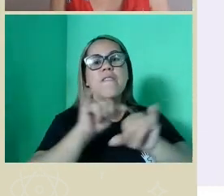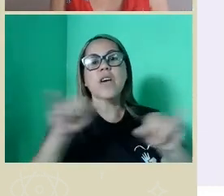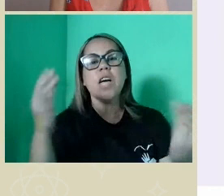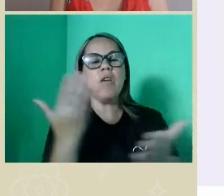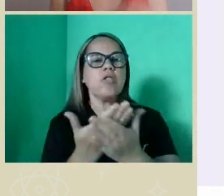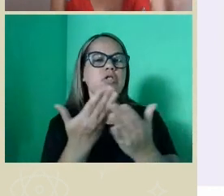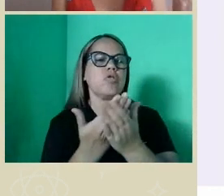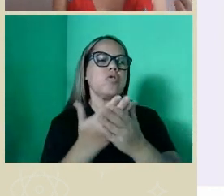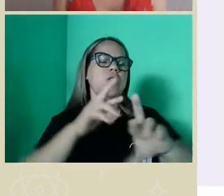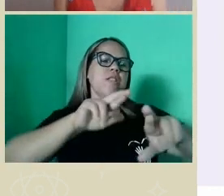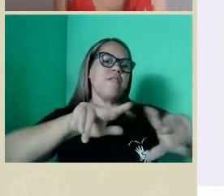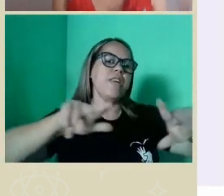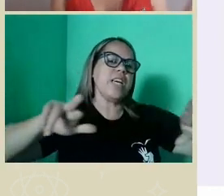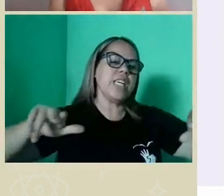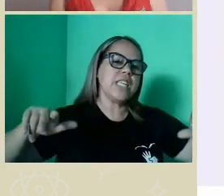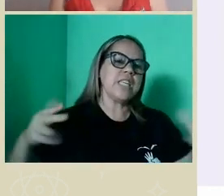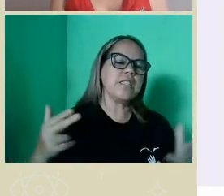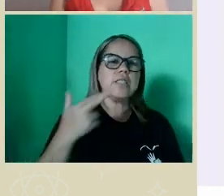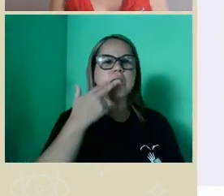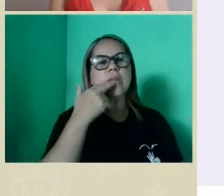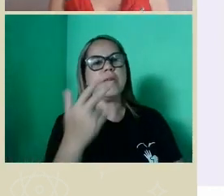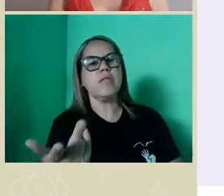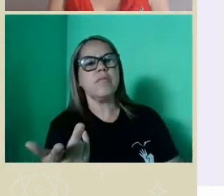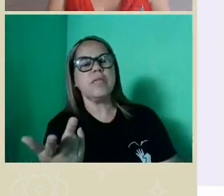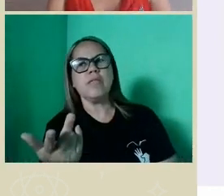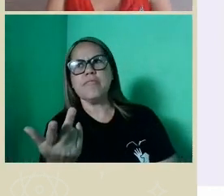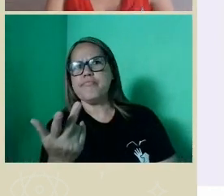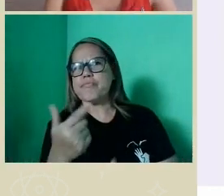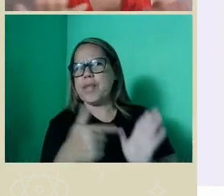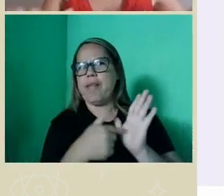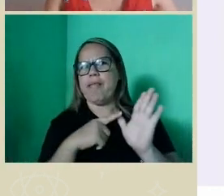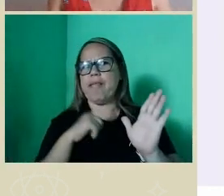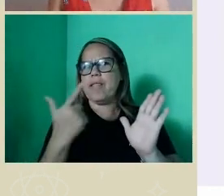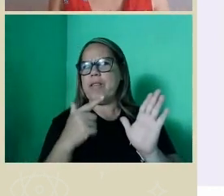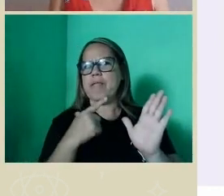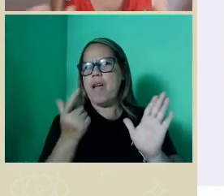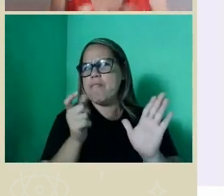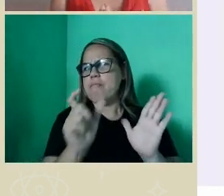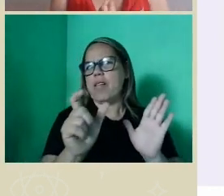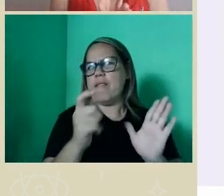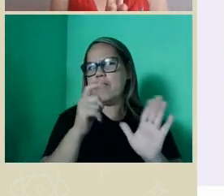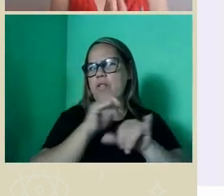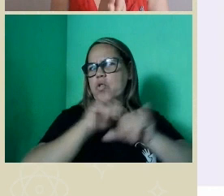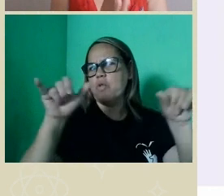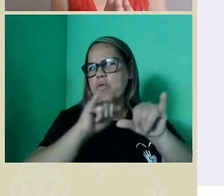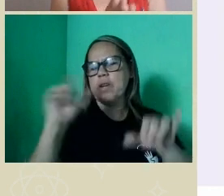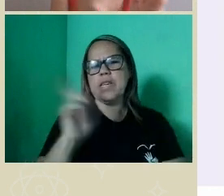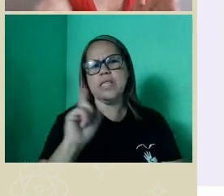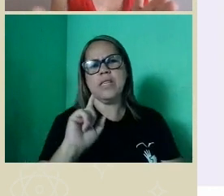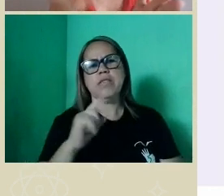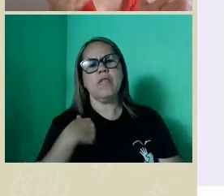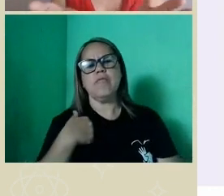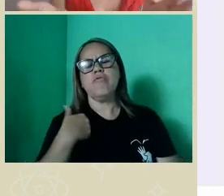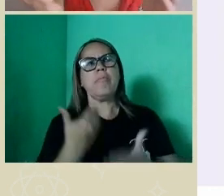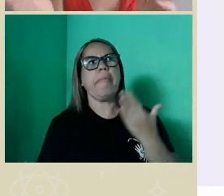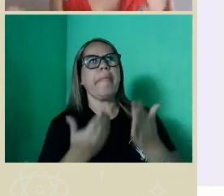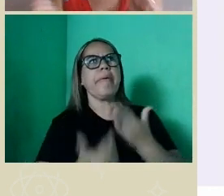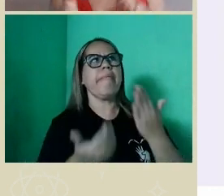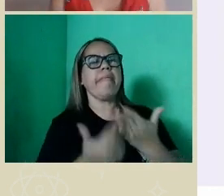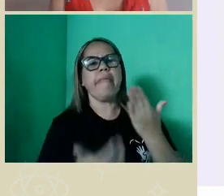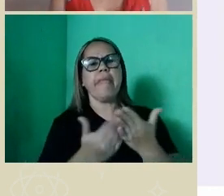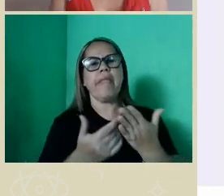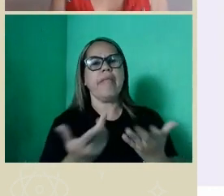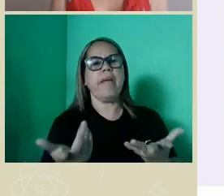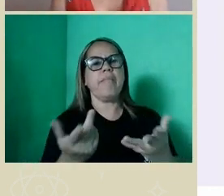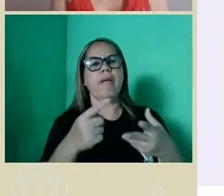diferentes idiomas divulgar ele nem em um momento falou na palavra divulgar então eu não vou nem perder tempo com essa